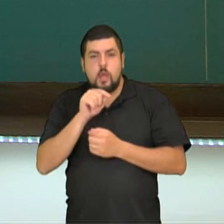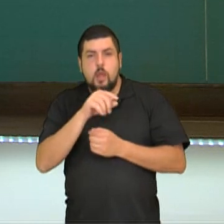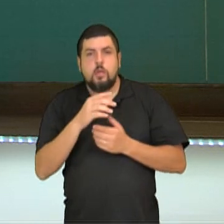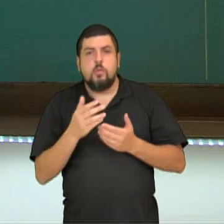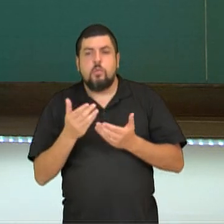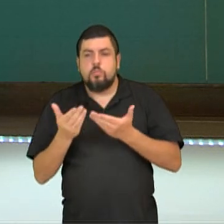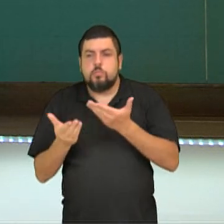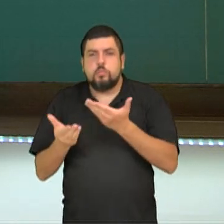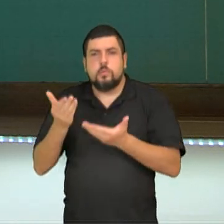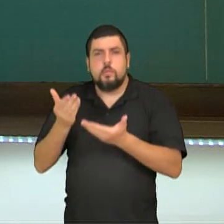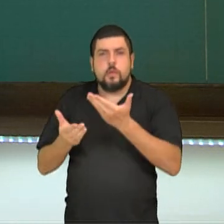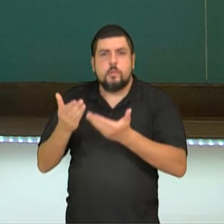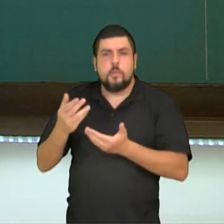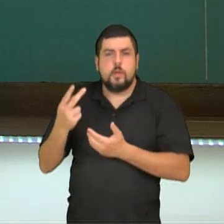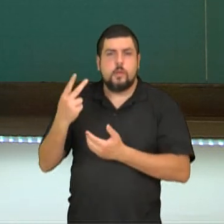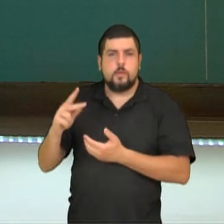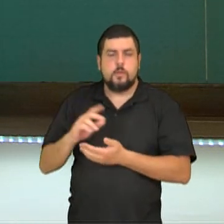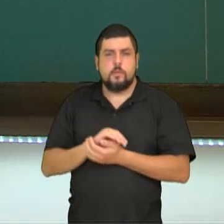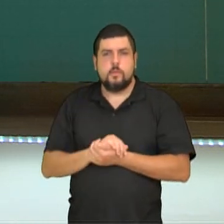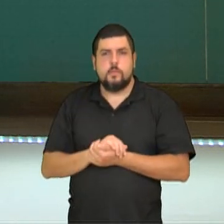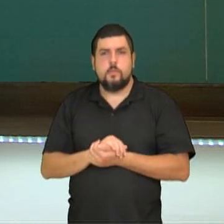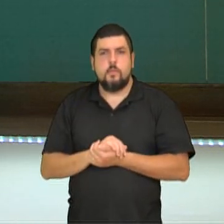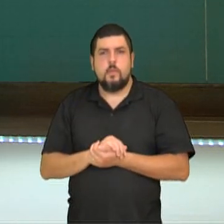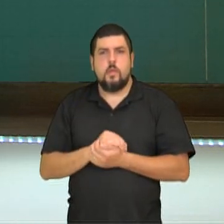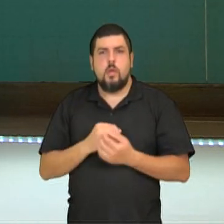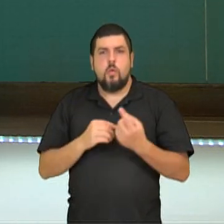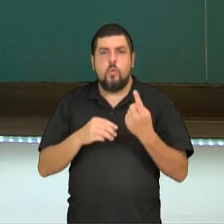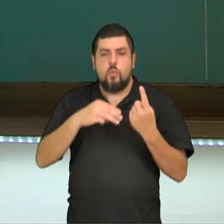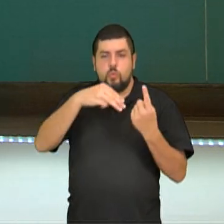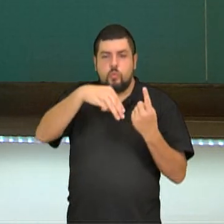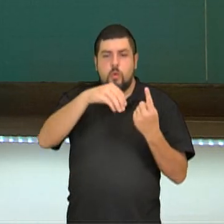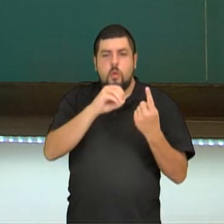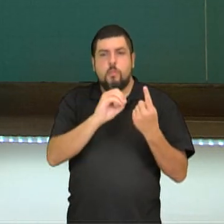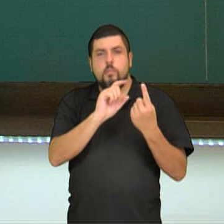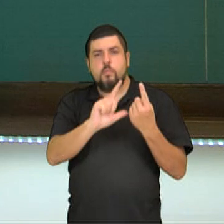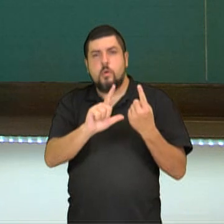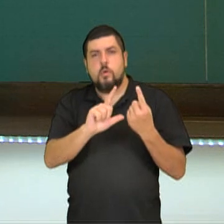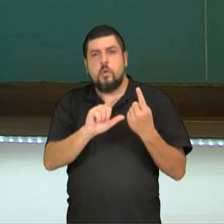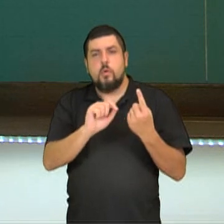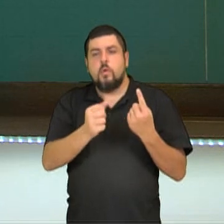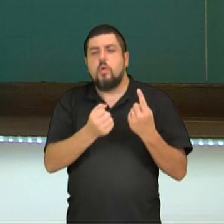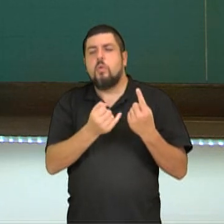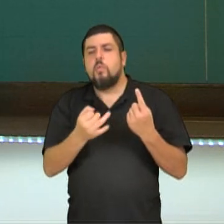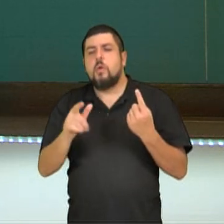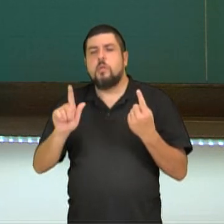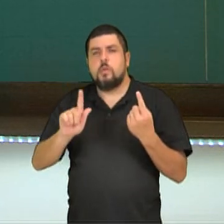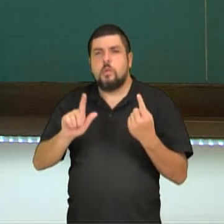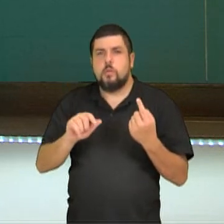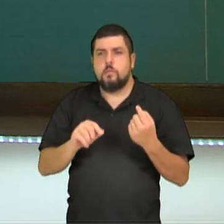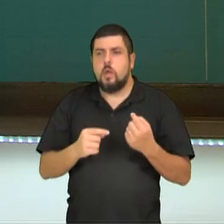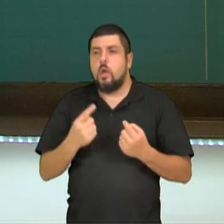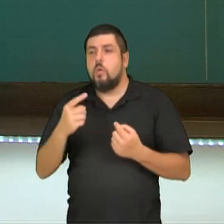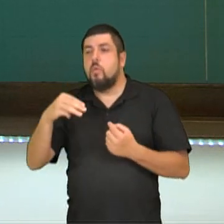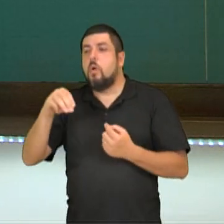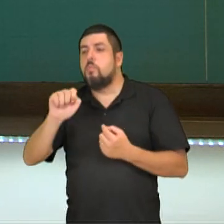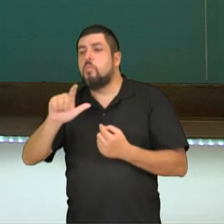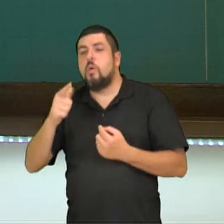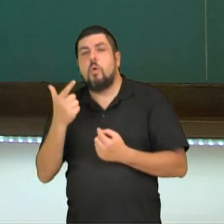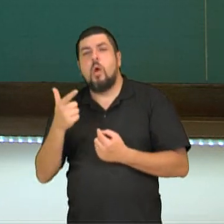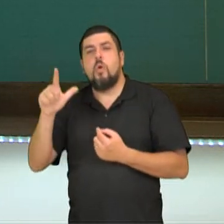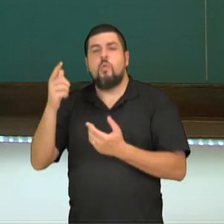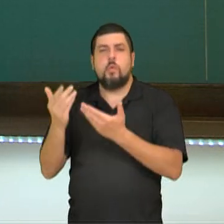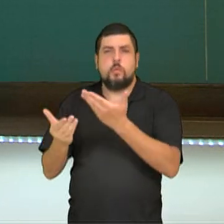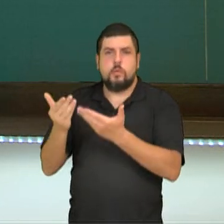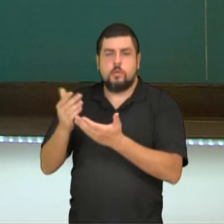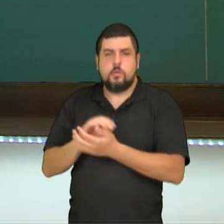gramas diferentes. O mol é a mesma coisa. 1 mol de uma substância são tantas gramas, 1 mol de outra substância será outro valor em